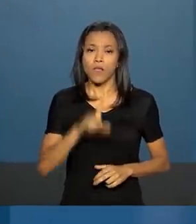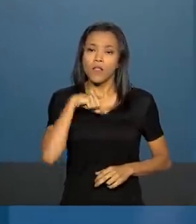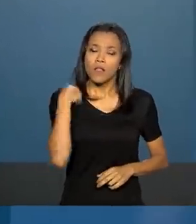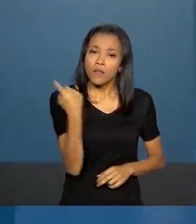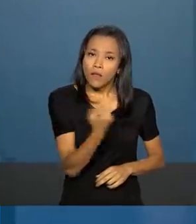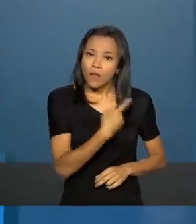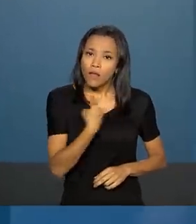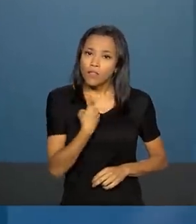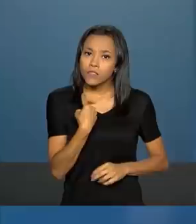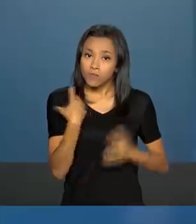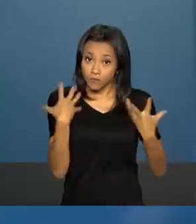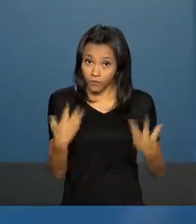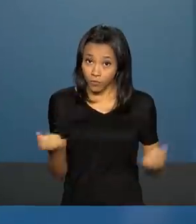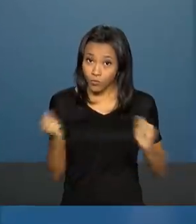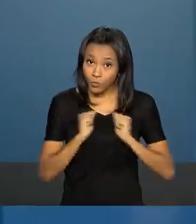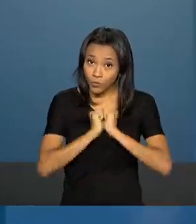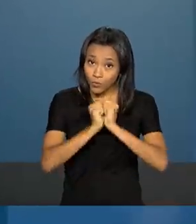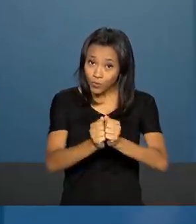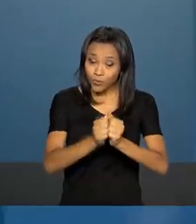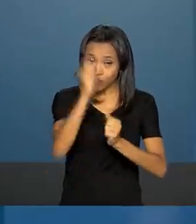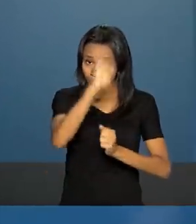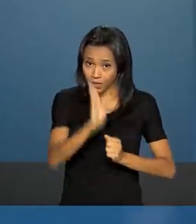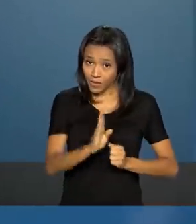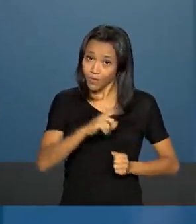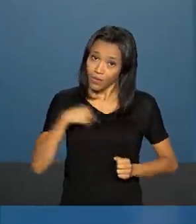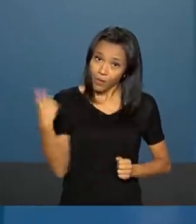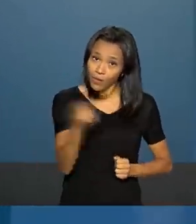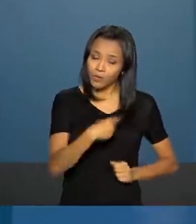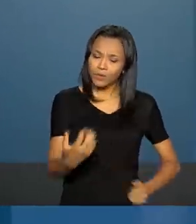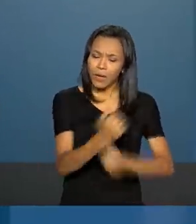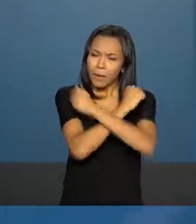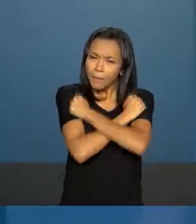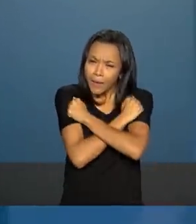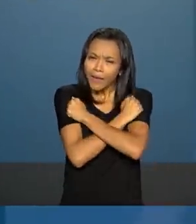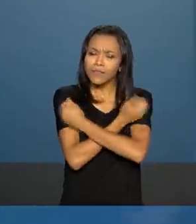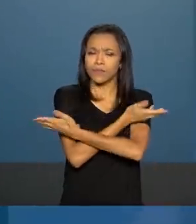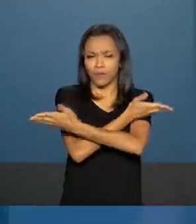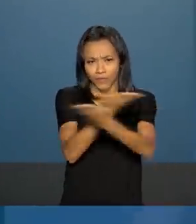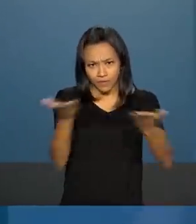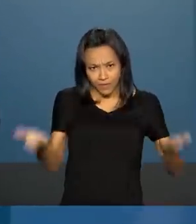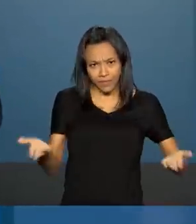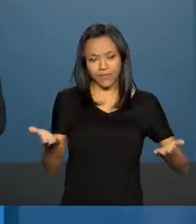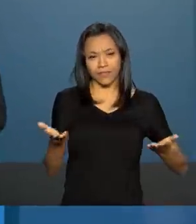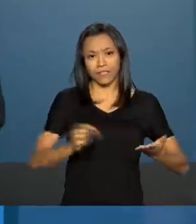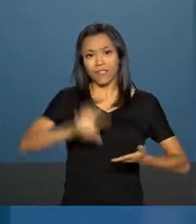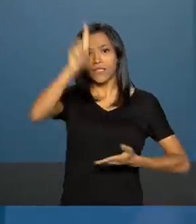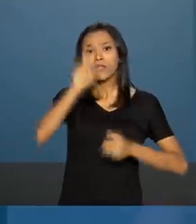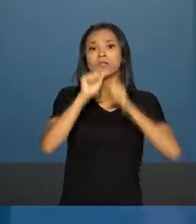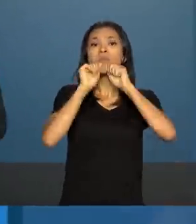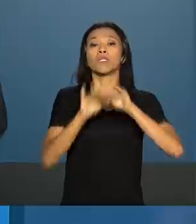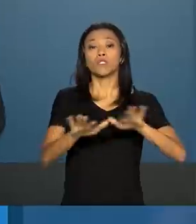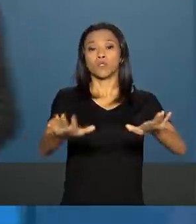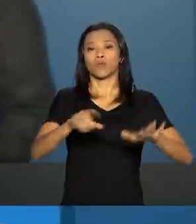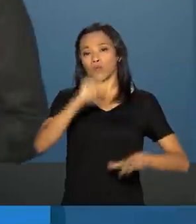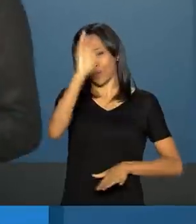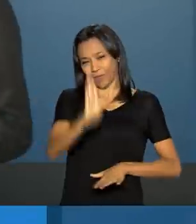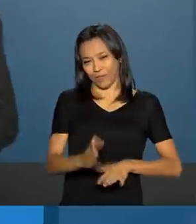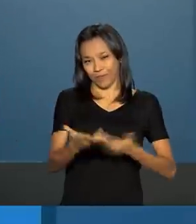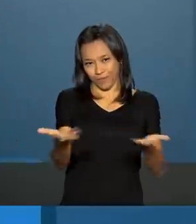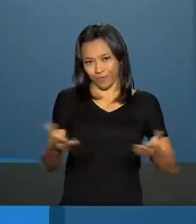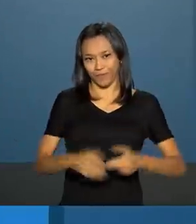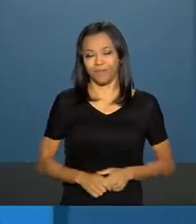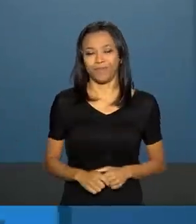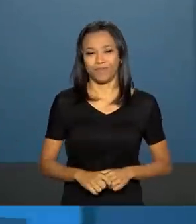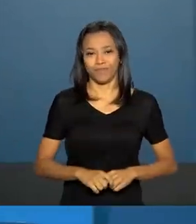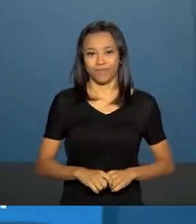Estamos juntos. O Brasil é nosso. Um grande abraço a todos vocês e Deus abençoe o nosso Brasil.